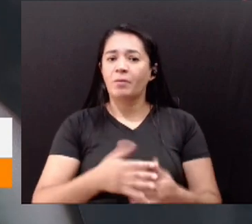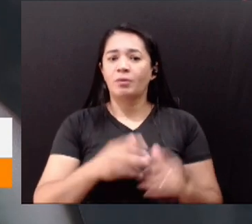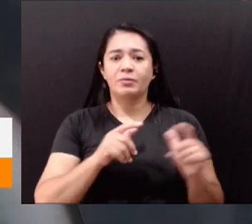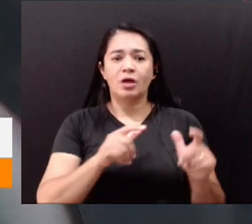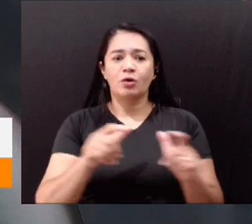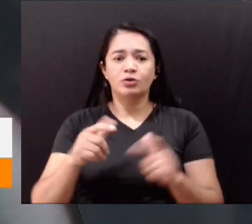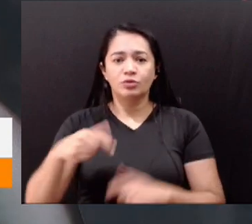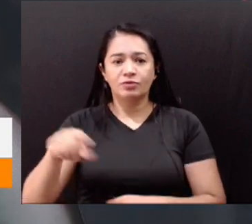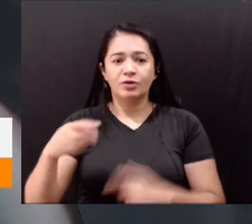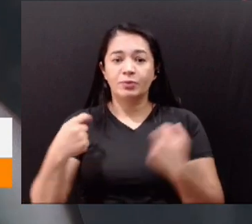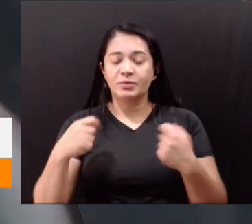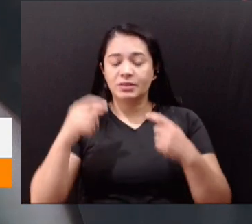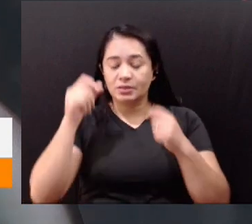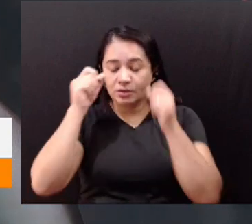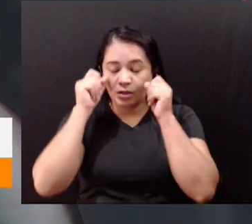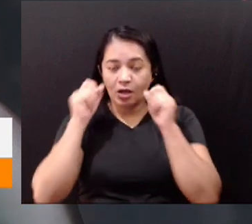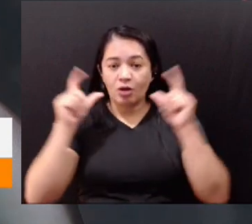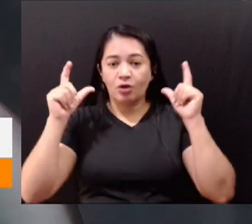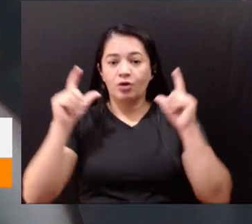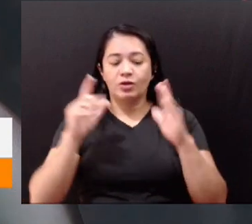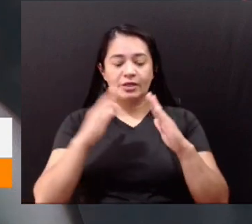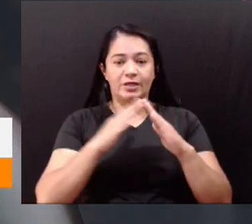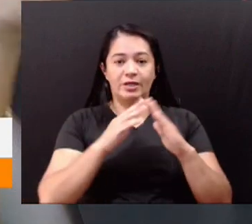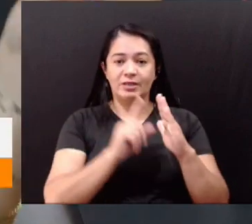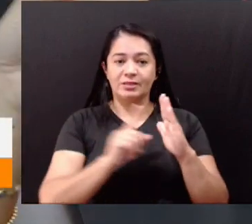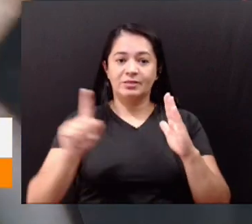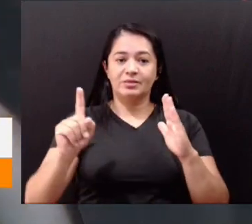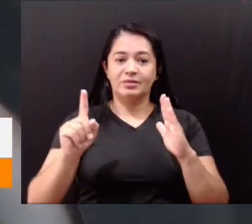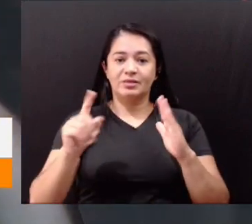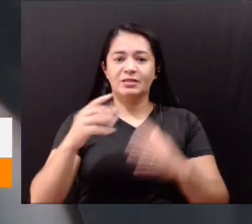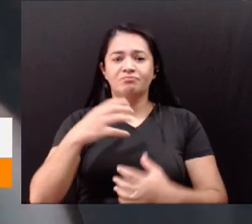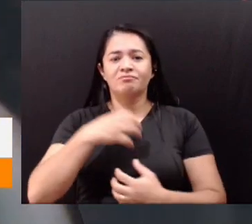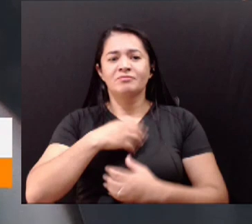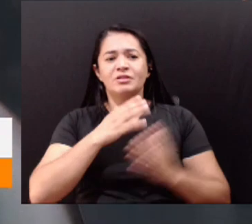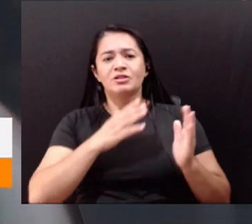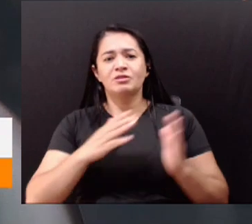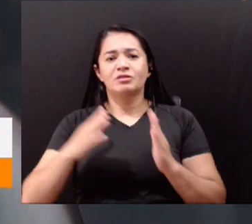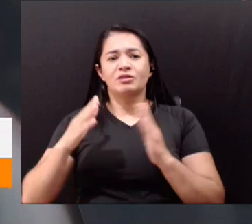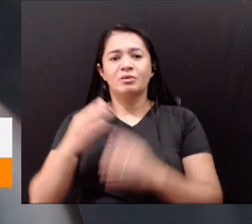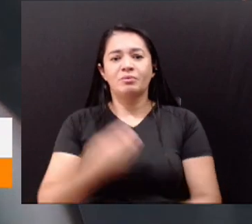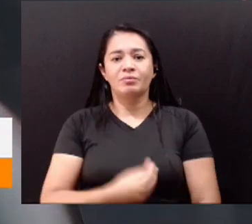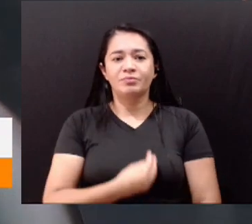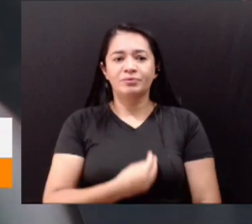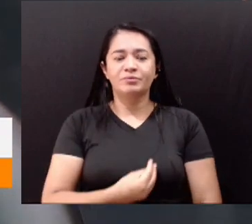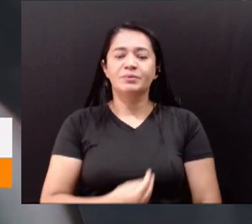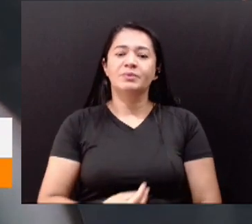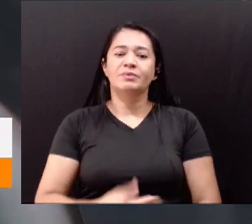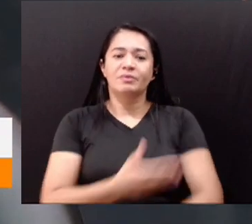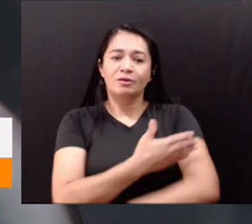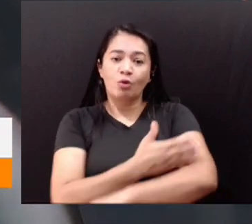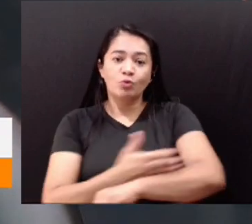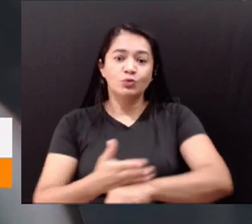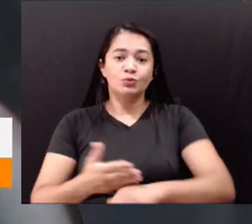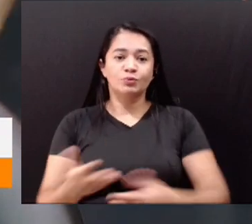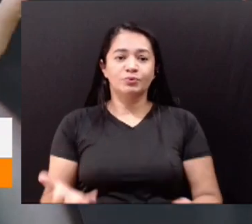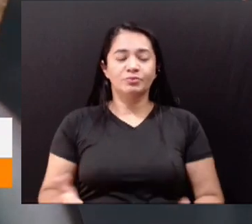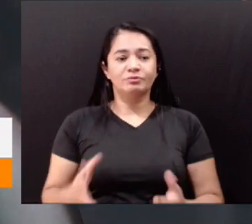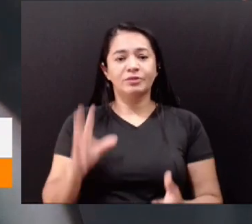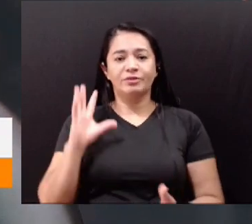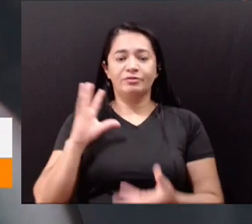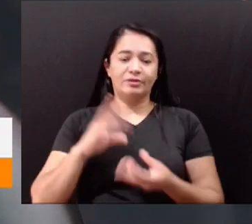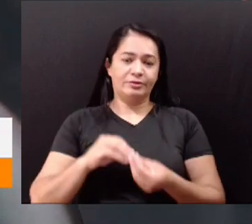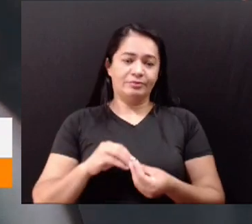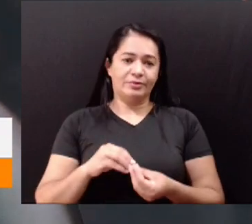acordar, sair de casa e me sentir produtivo, Rotina, né? vivo, rotina, enfim. E aí, ele vai